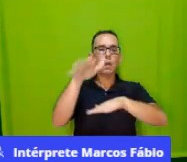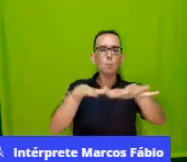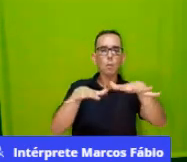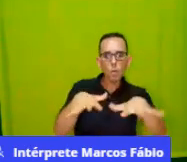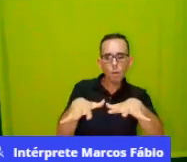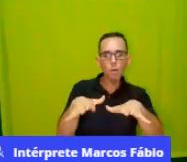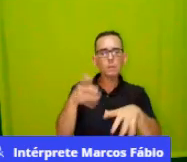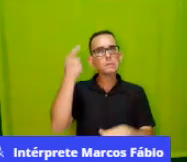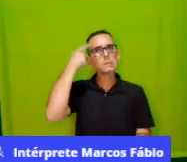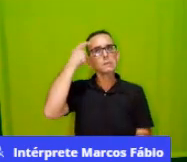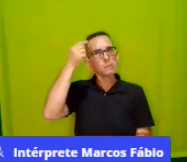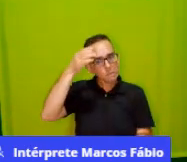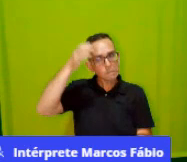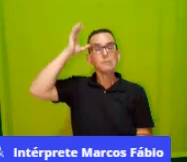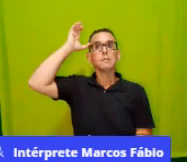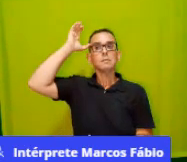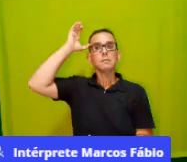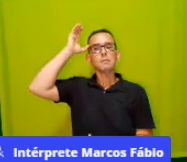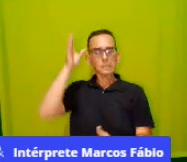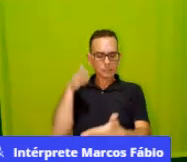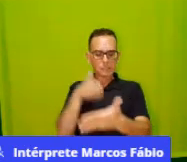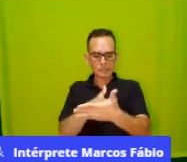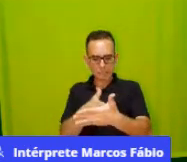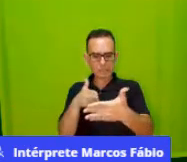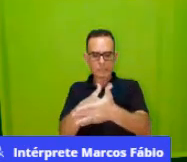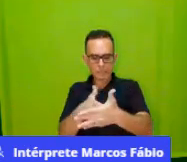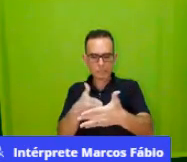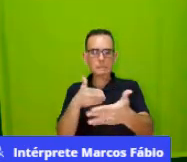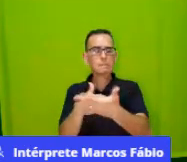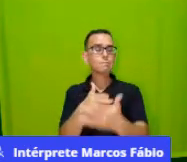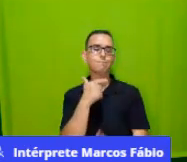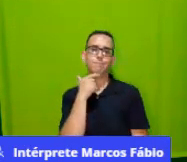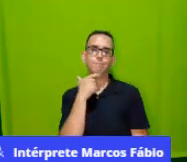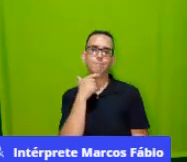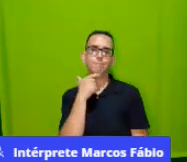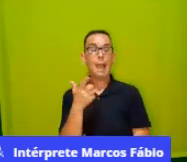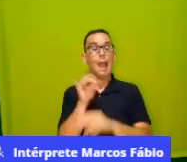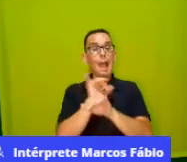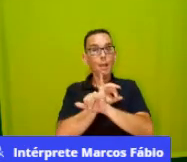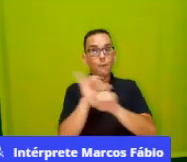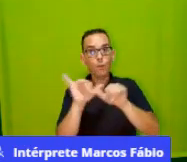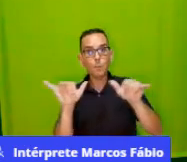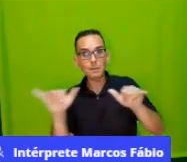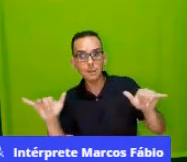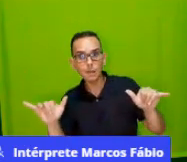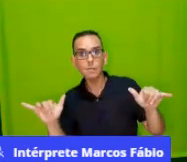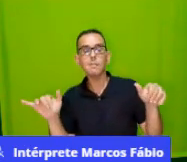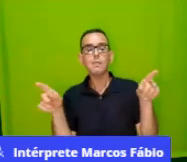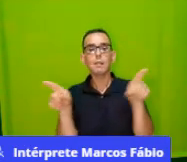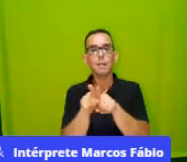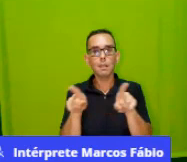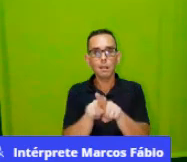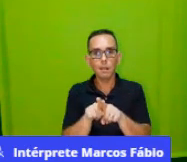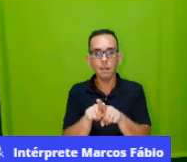cognitivas, que limitam e impedem seu acesso. As informações que impedem o registro,